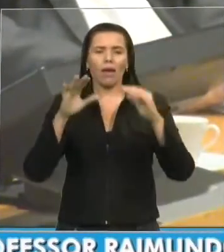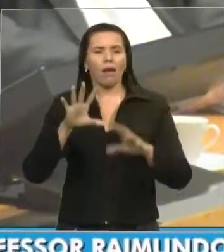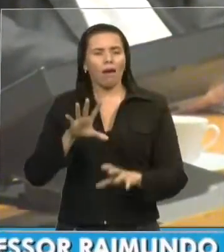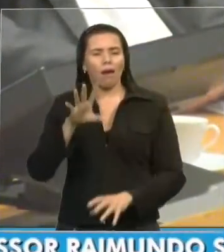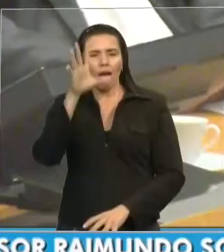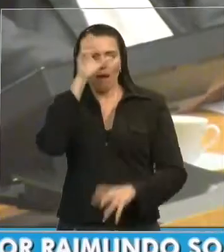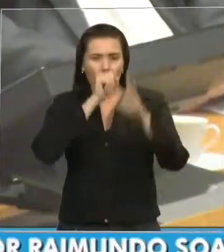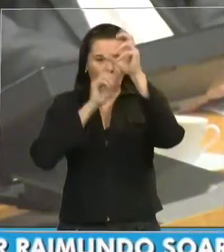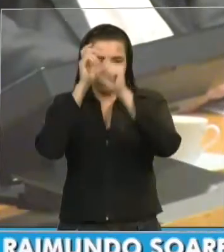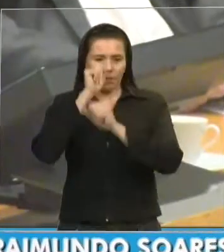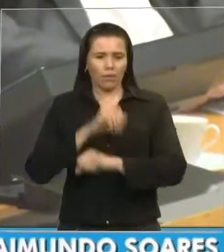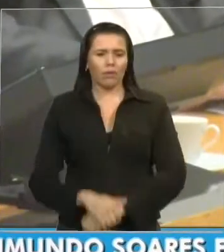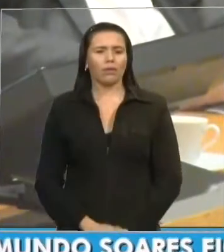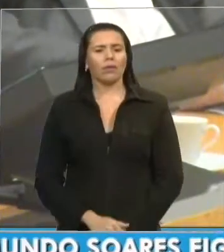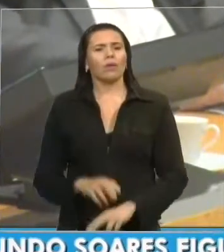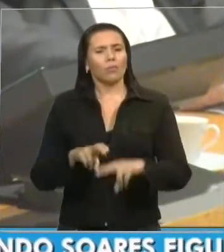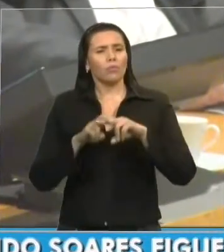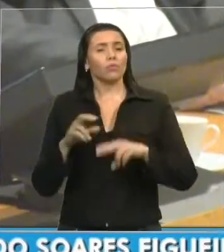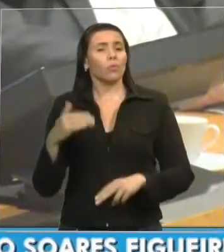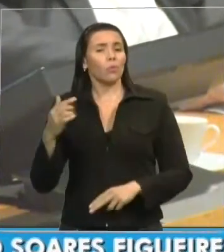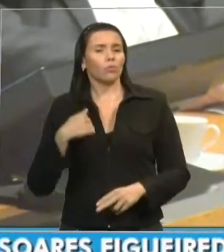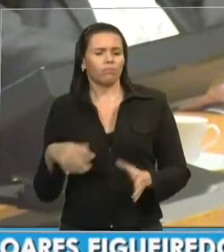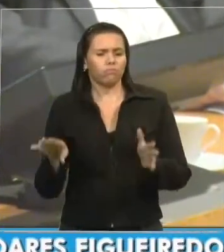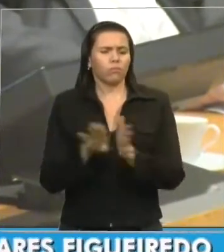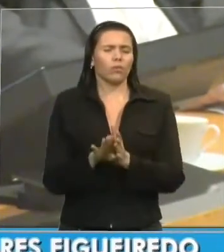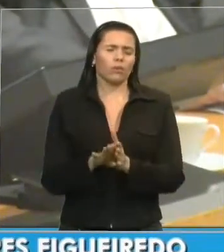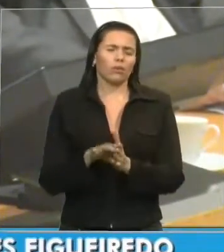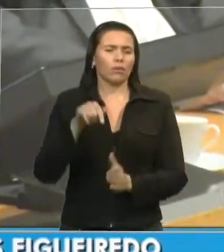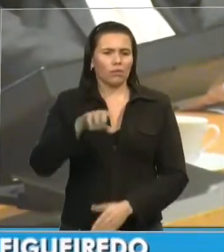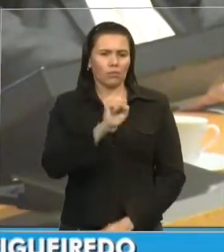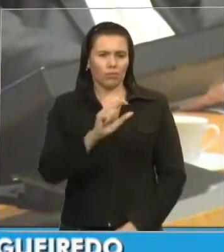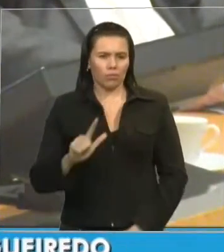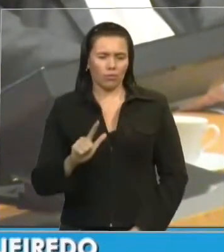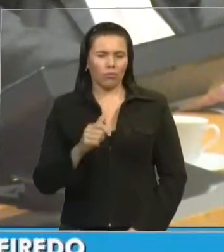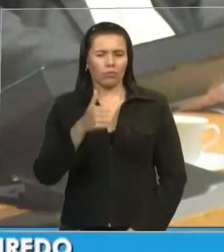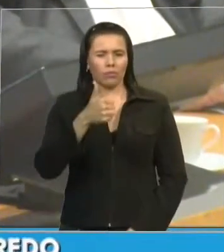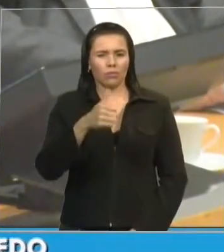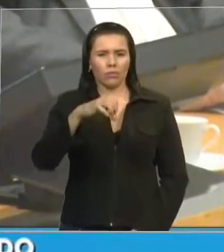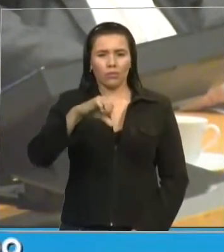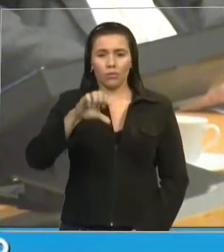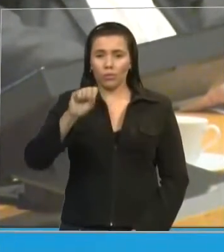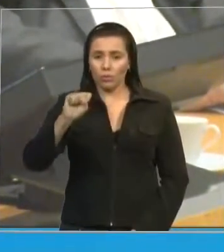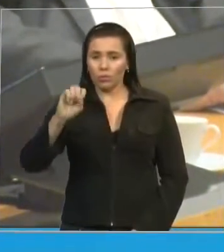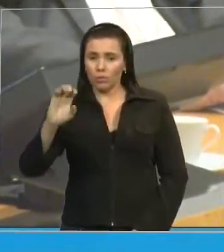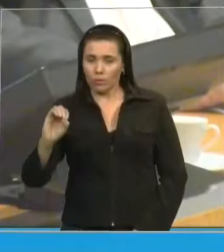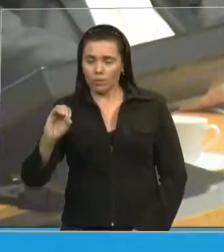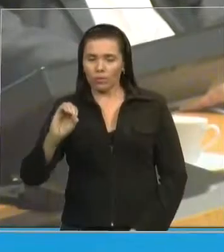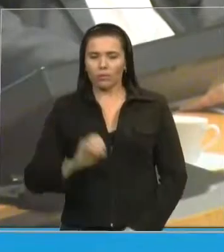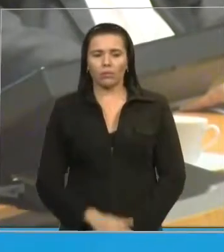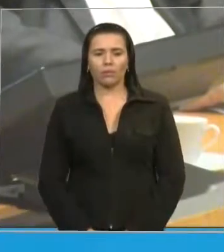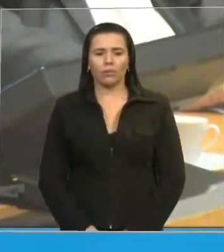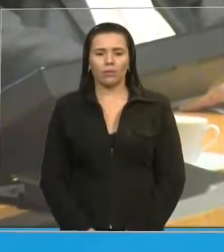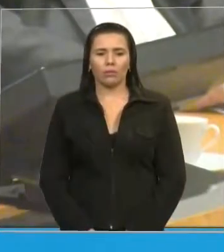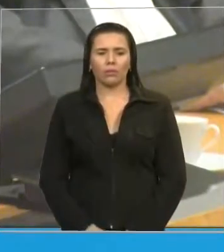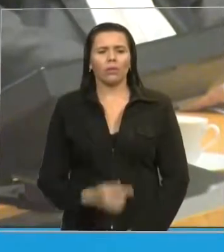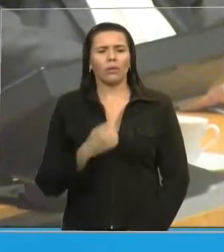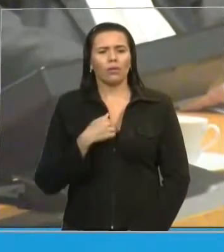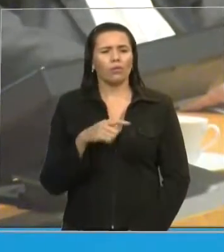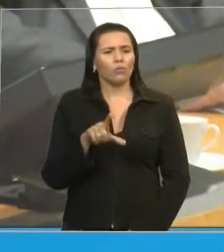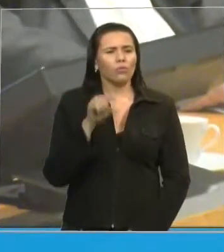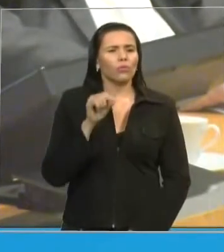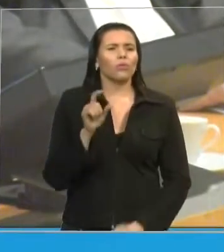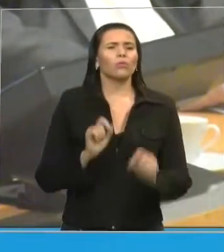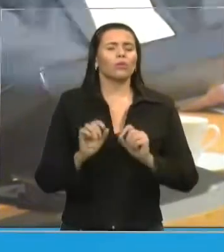vim para São Luís, em 80, e a primeira escolha minha era o